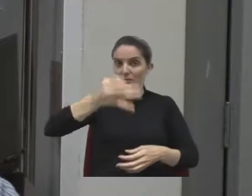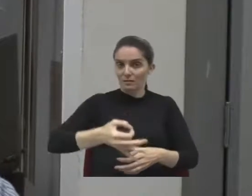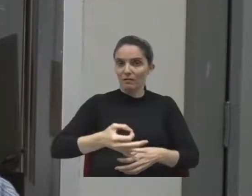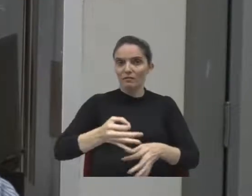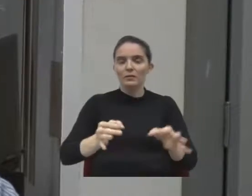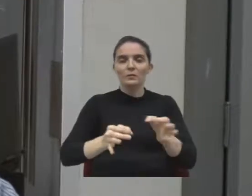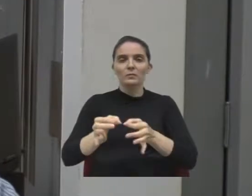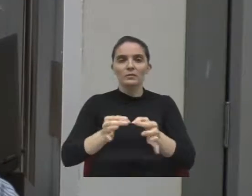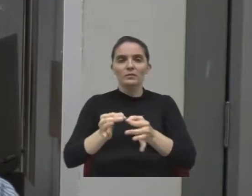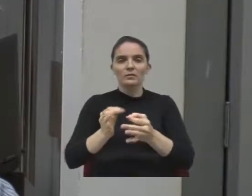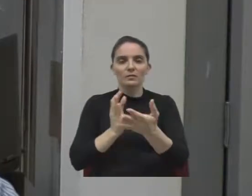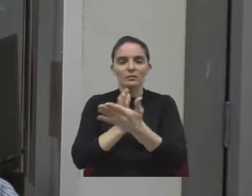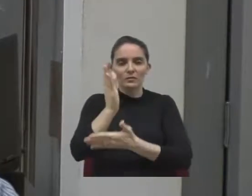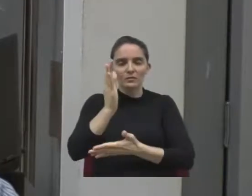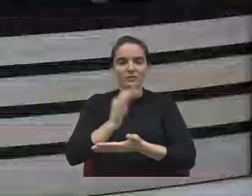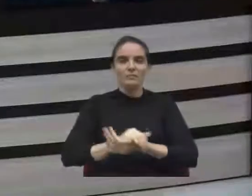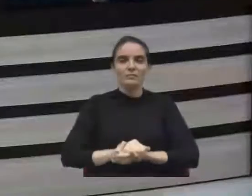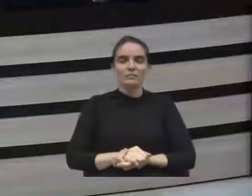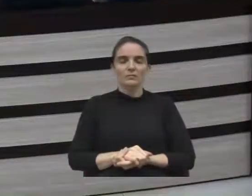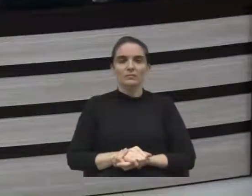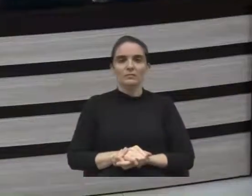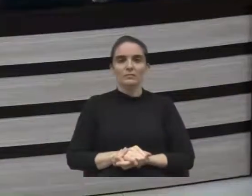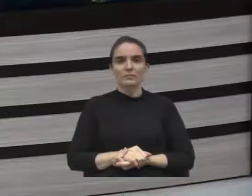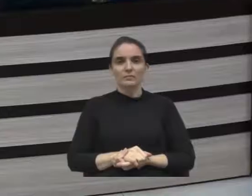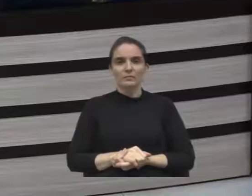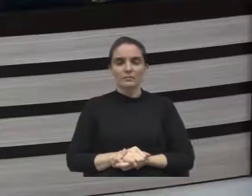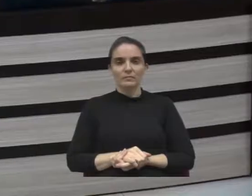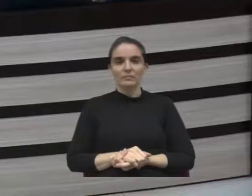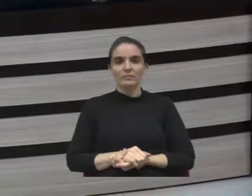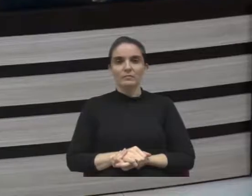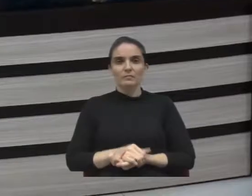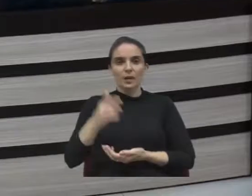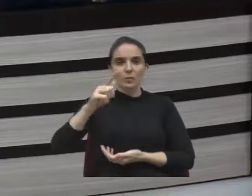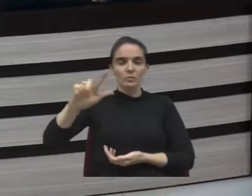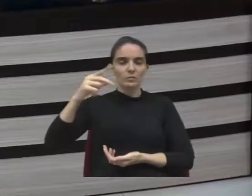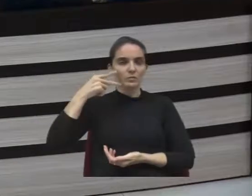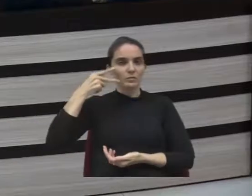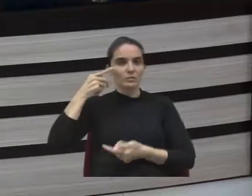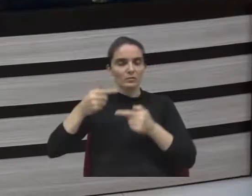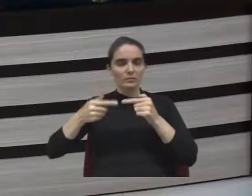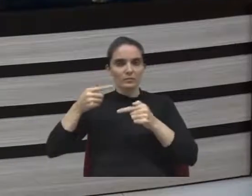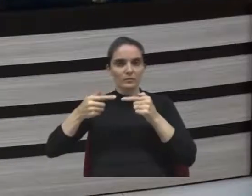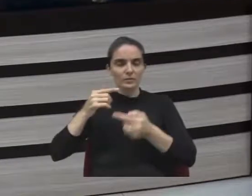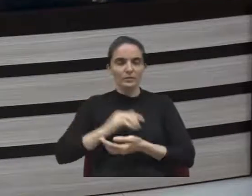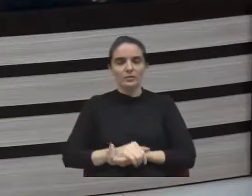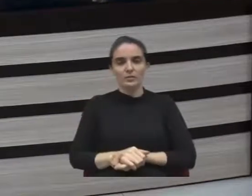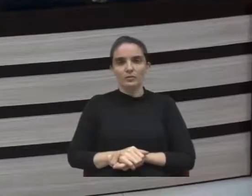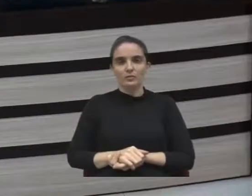será aprovado. Mais algum vereador deseja discutir o projeto? Gostaria.